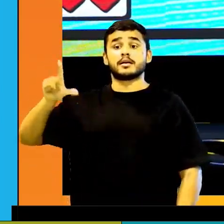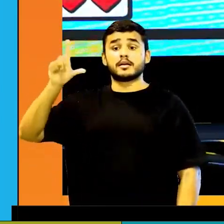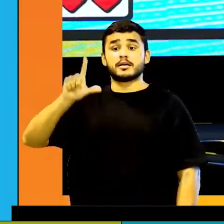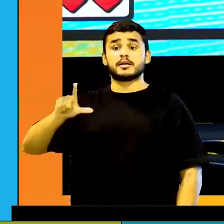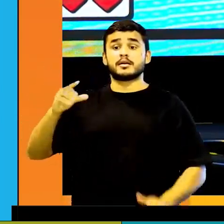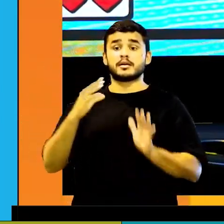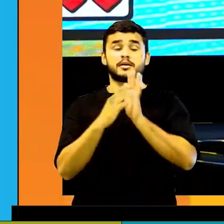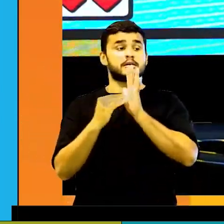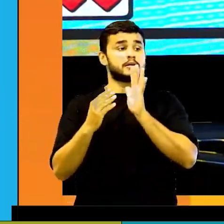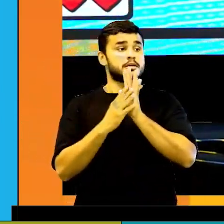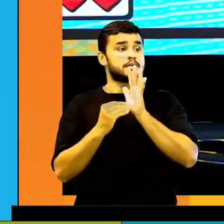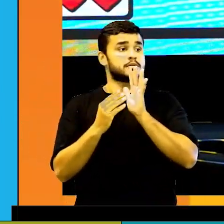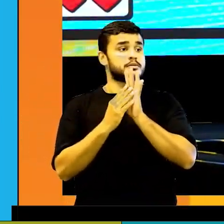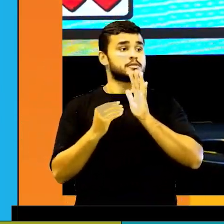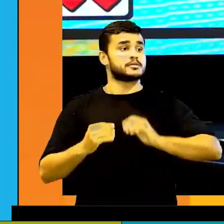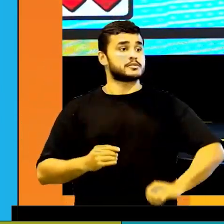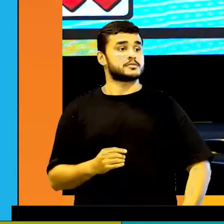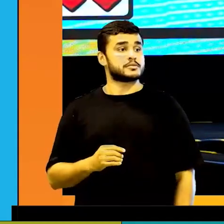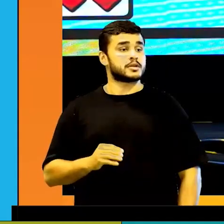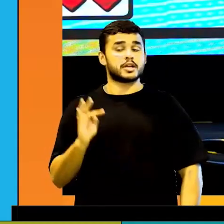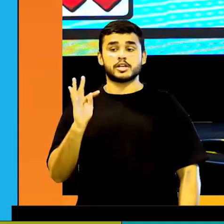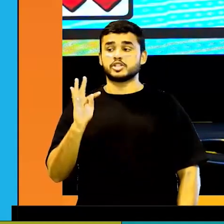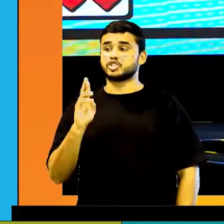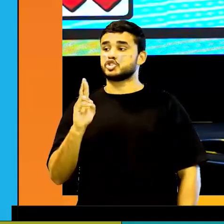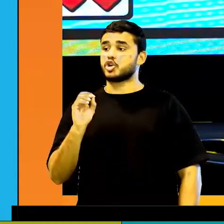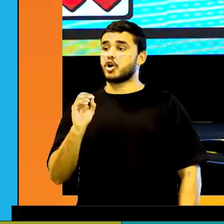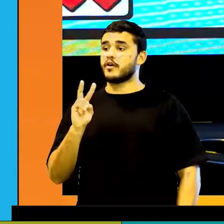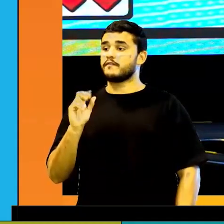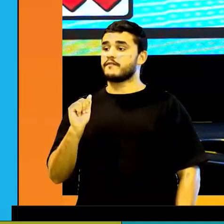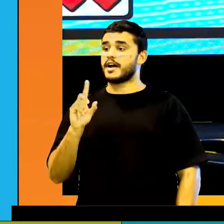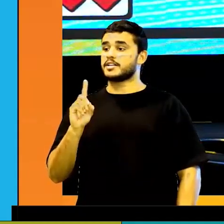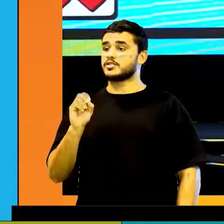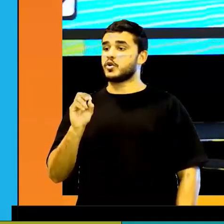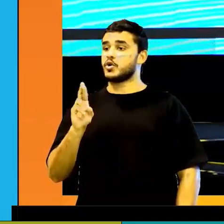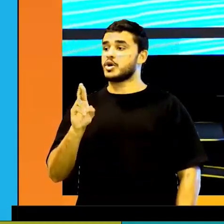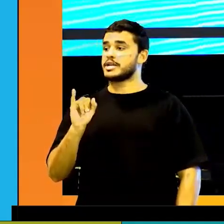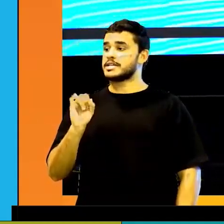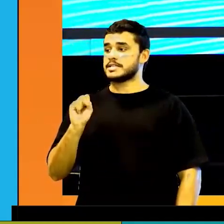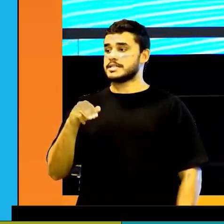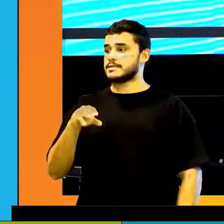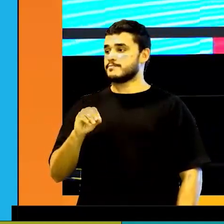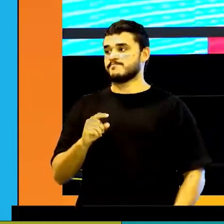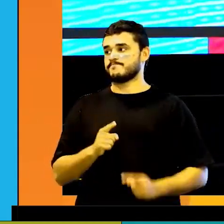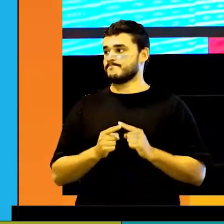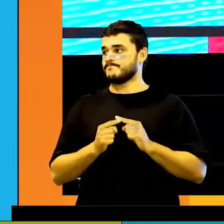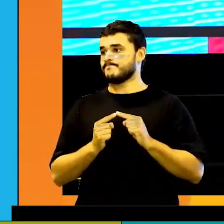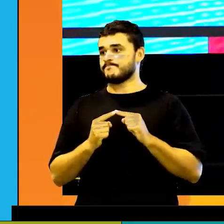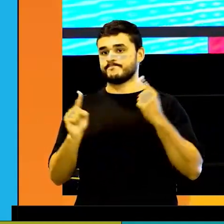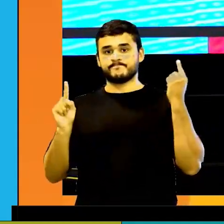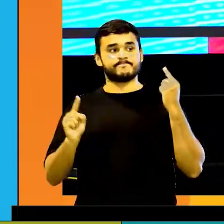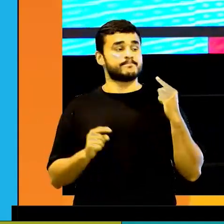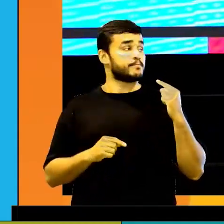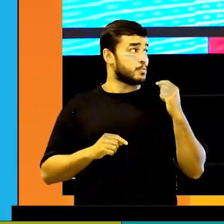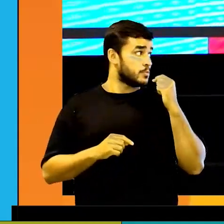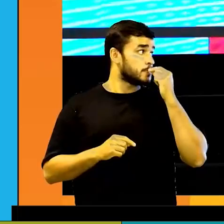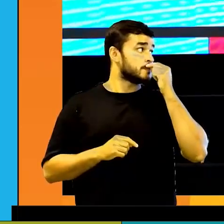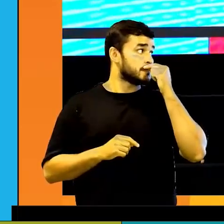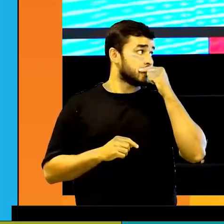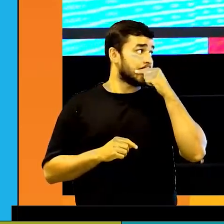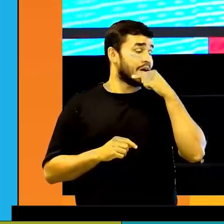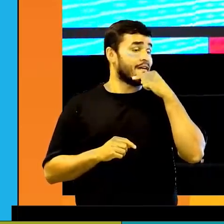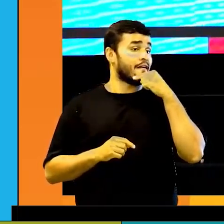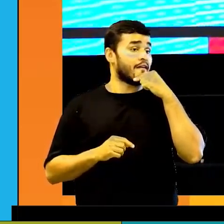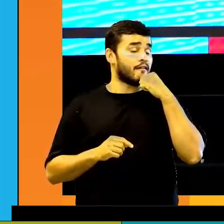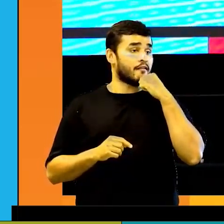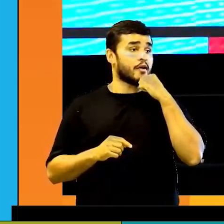brasileira? Oi, trovadorismo? Rapaz aqui gritou trovadorismo. Não, por isso, ó, essa aula,